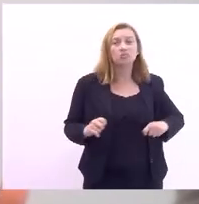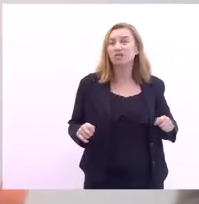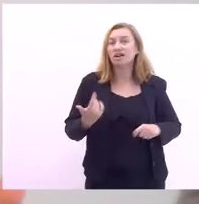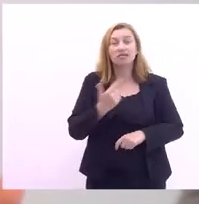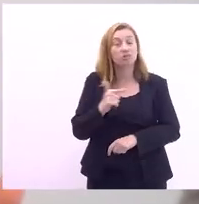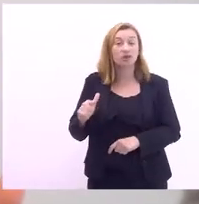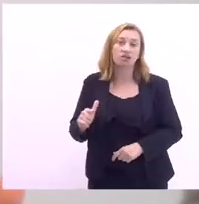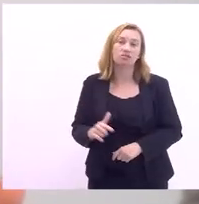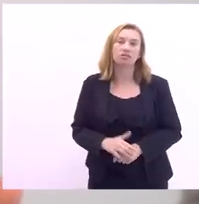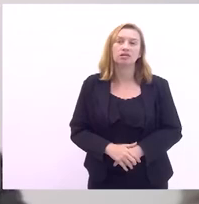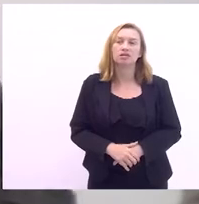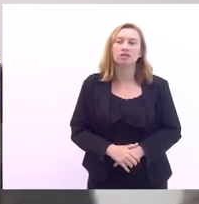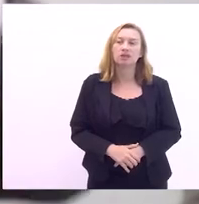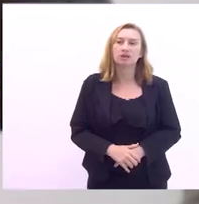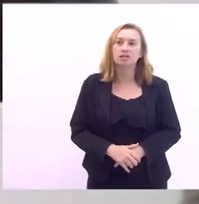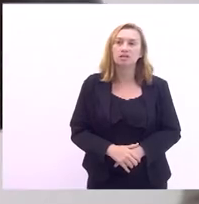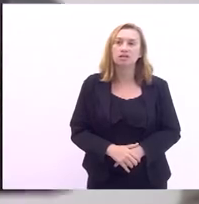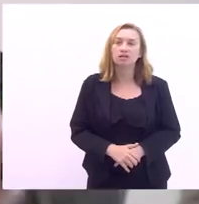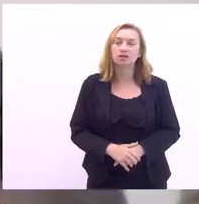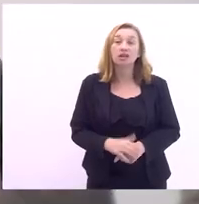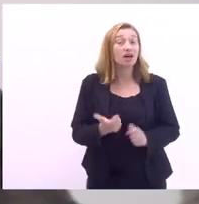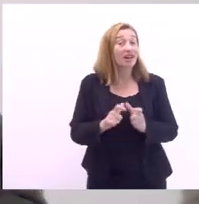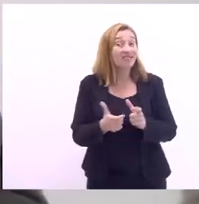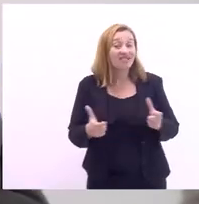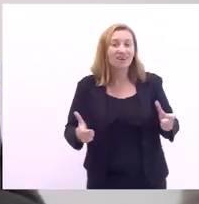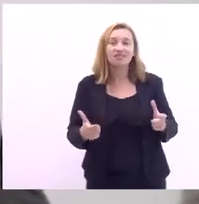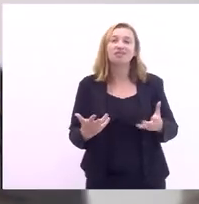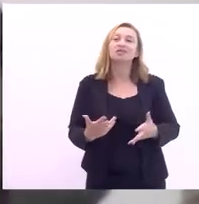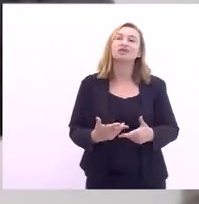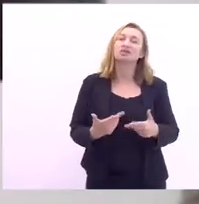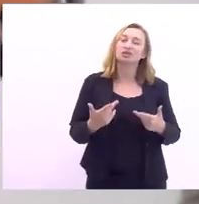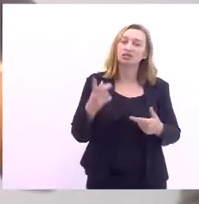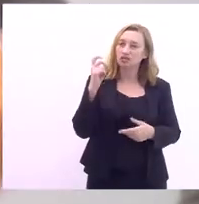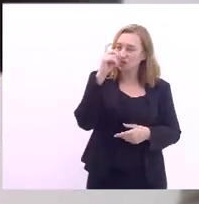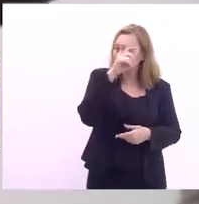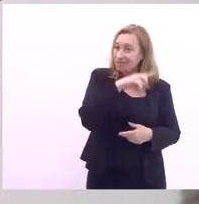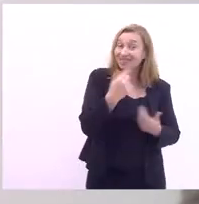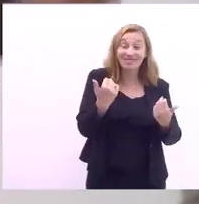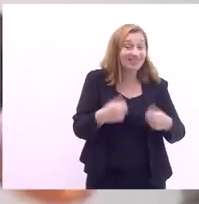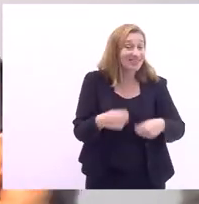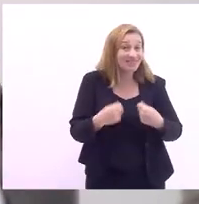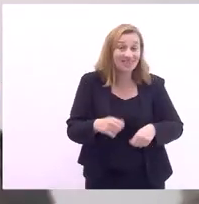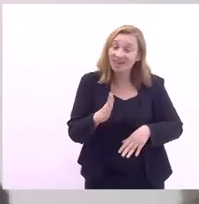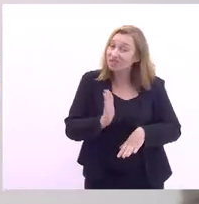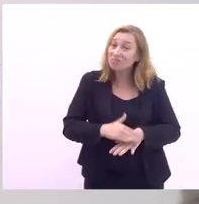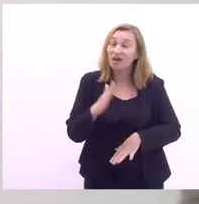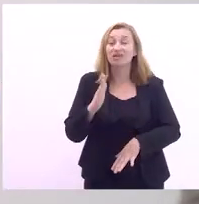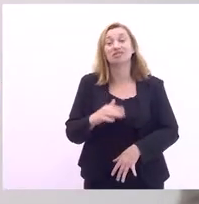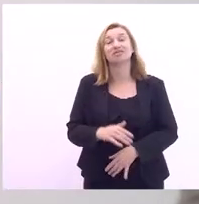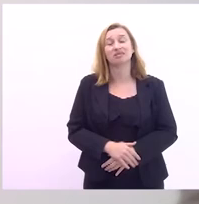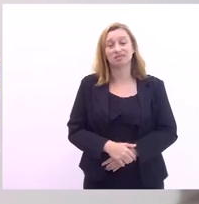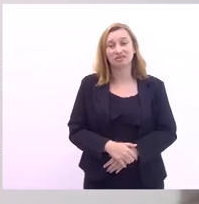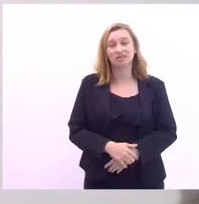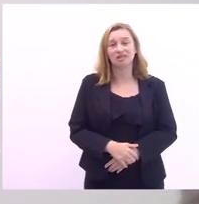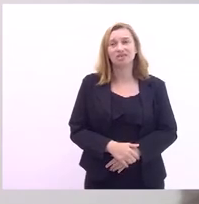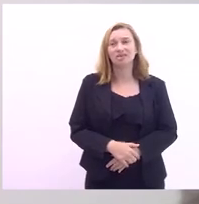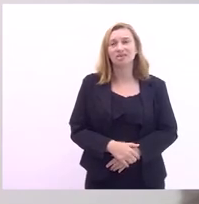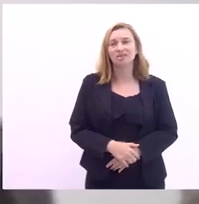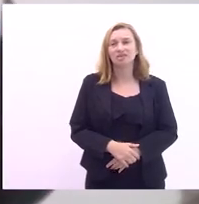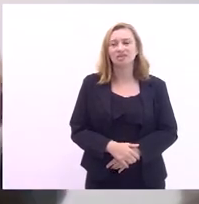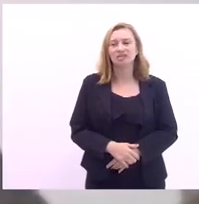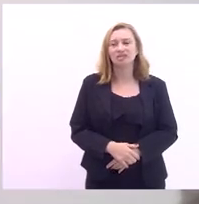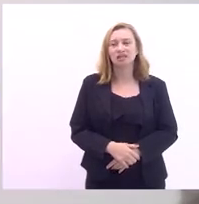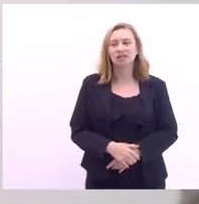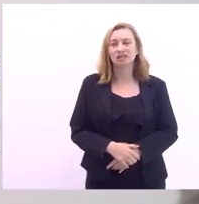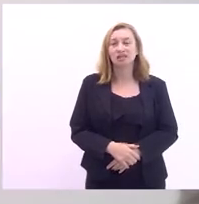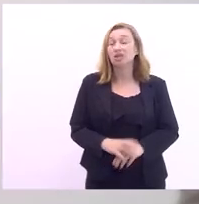pô. A complexidade é muito grande e as carências são muito maiores, pô. E